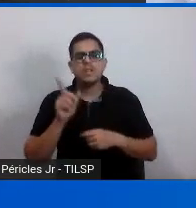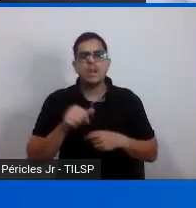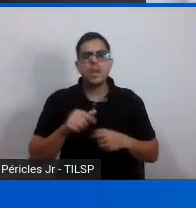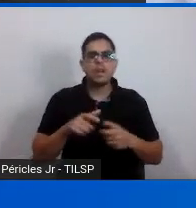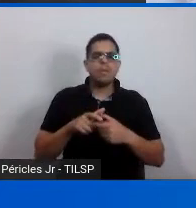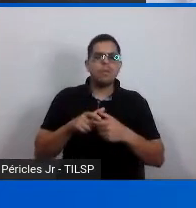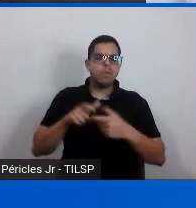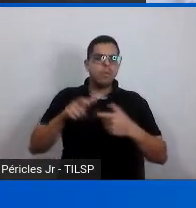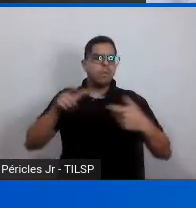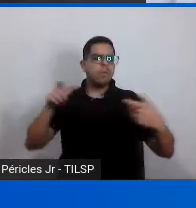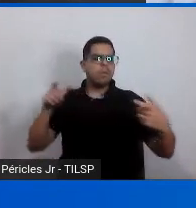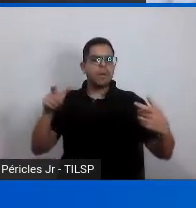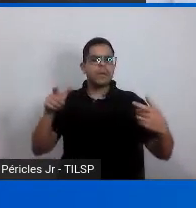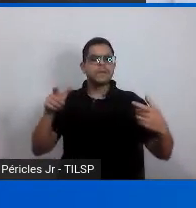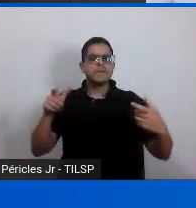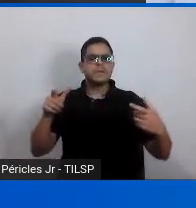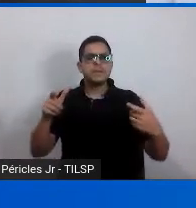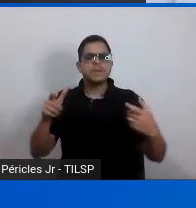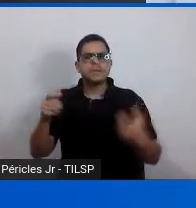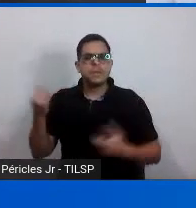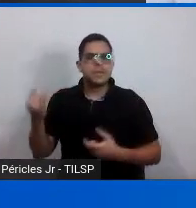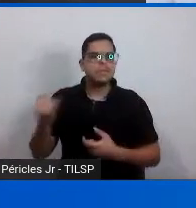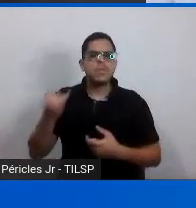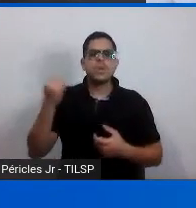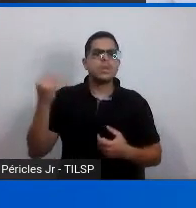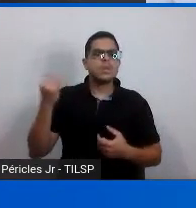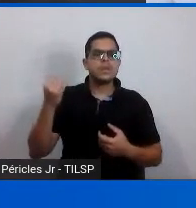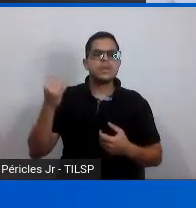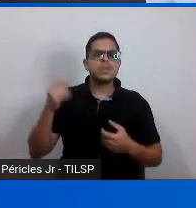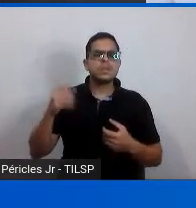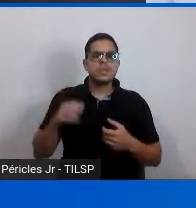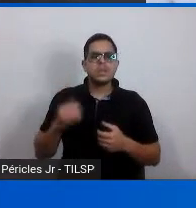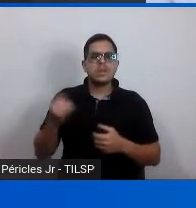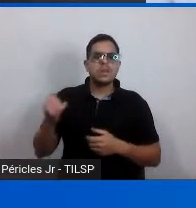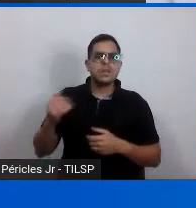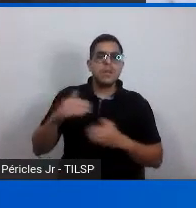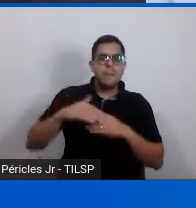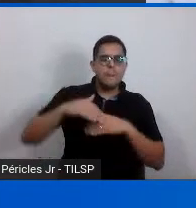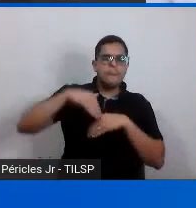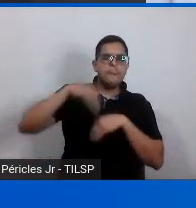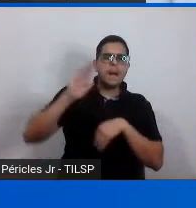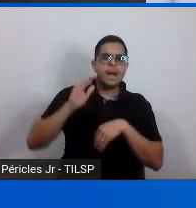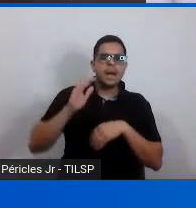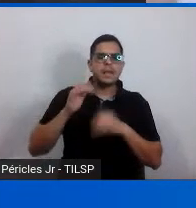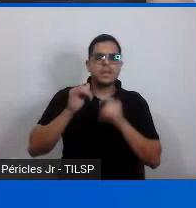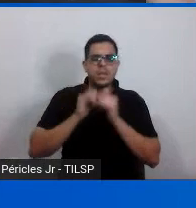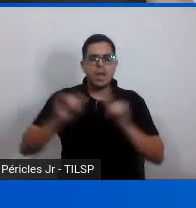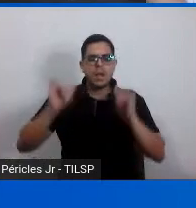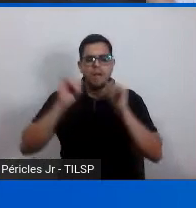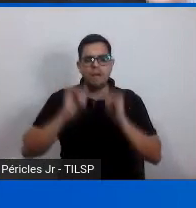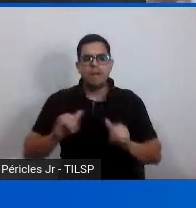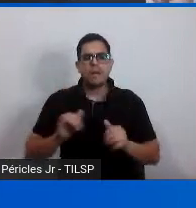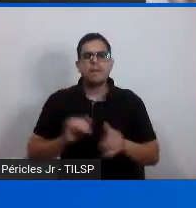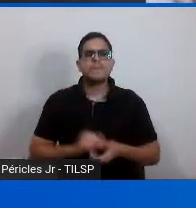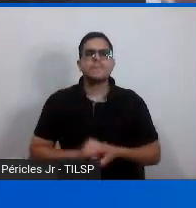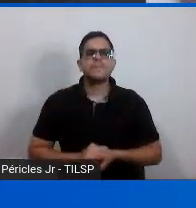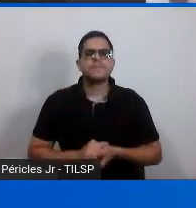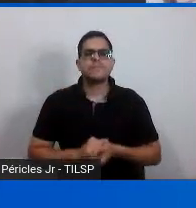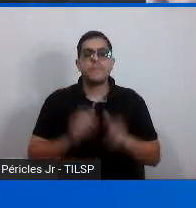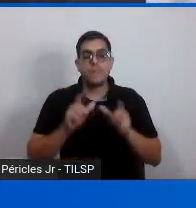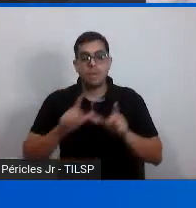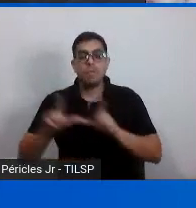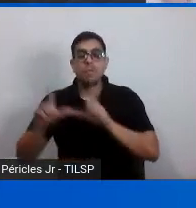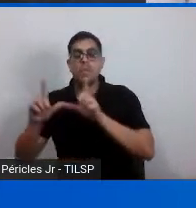à distância de forma geral o próximo slide por gentileza E aí eu separei alguns